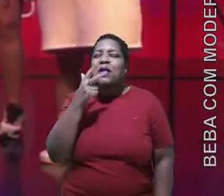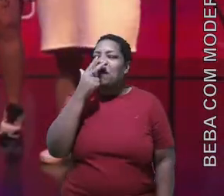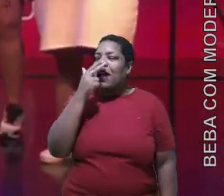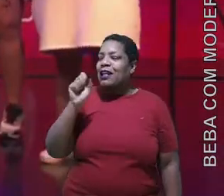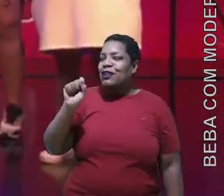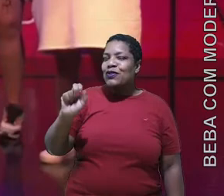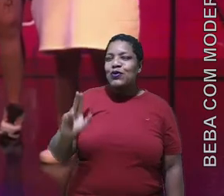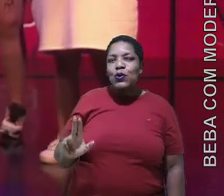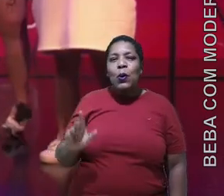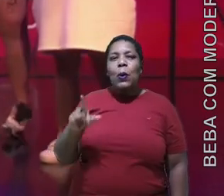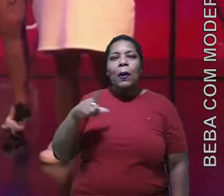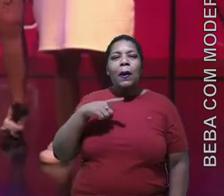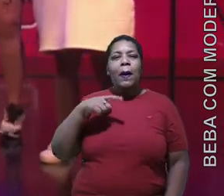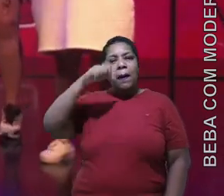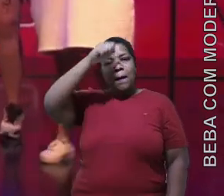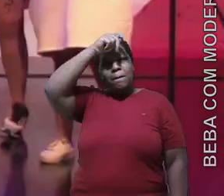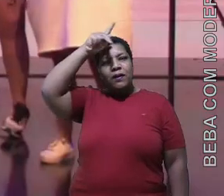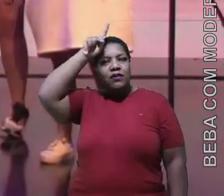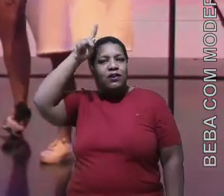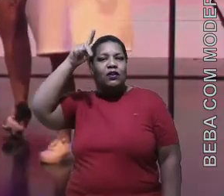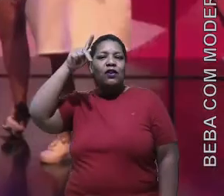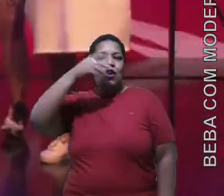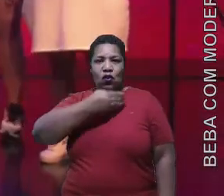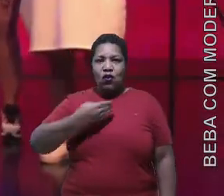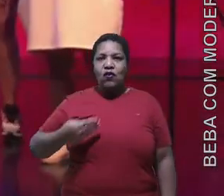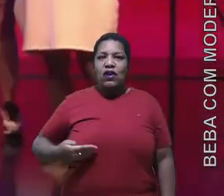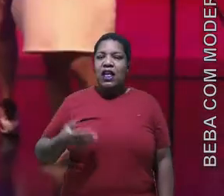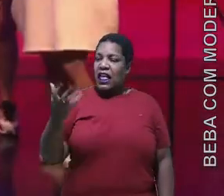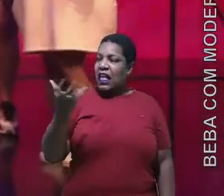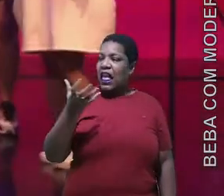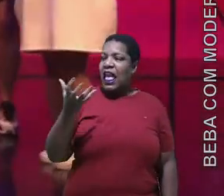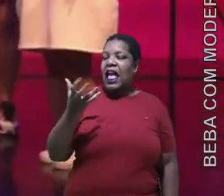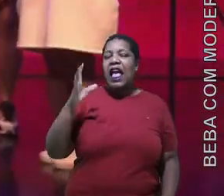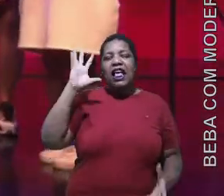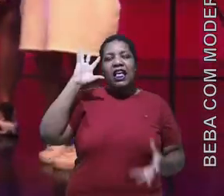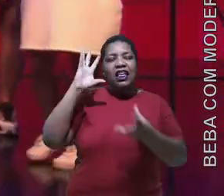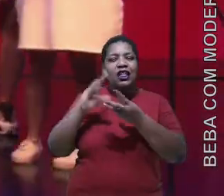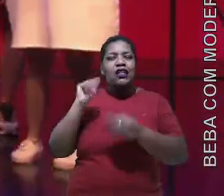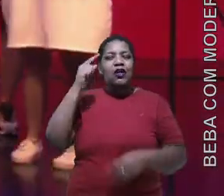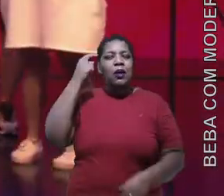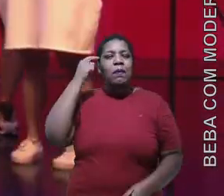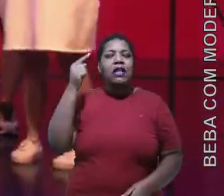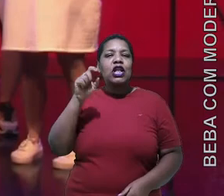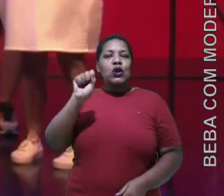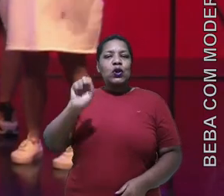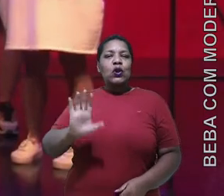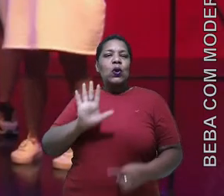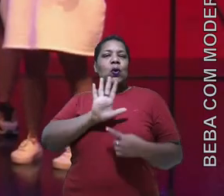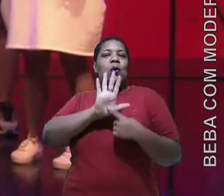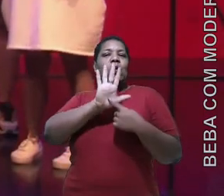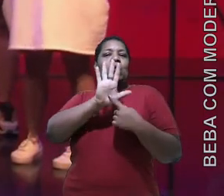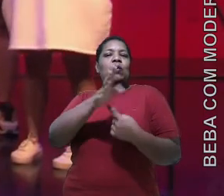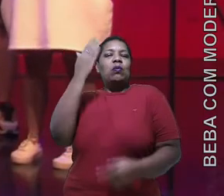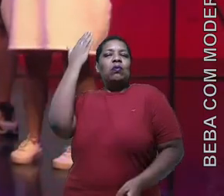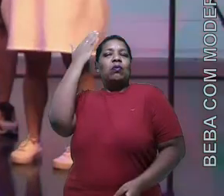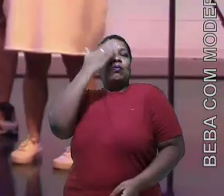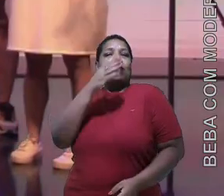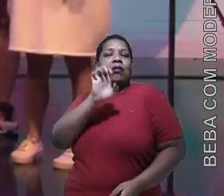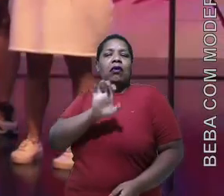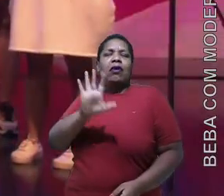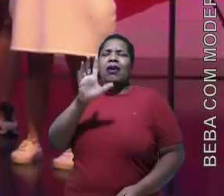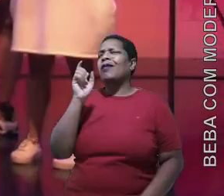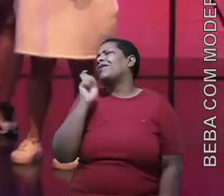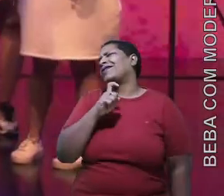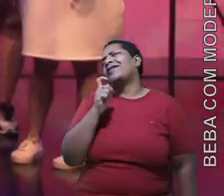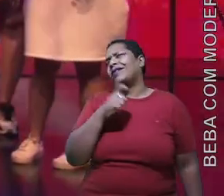as prefeituras os governantes querem que a gente compreenda que é uma amostra grátis da e é uma